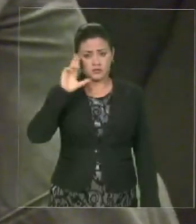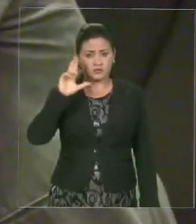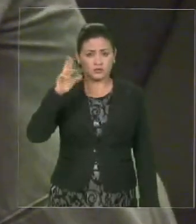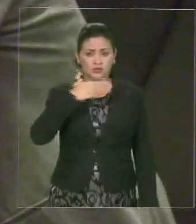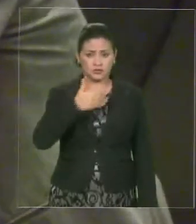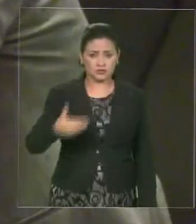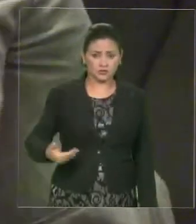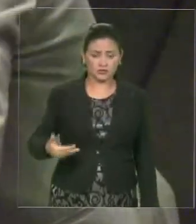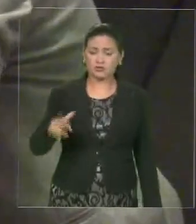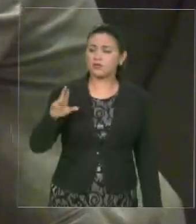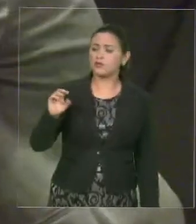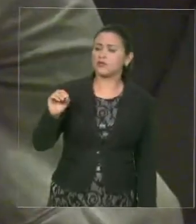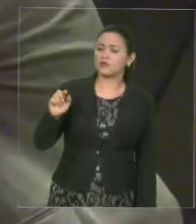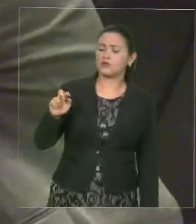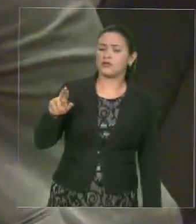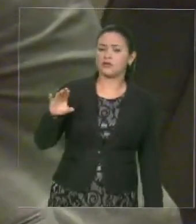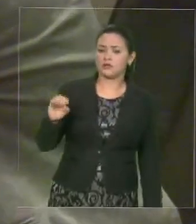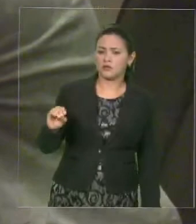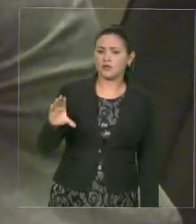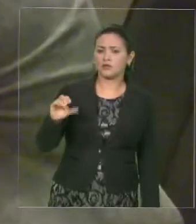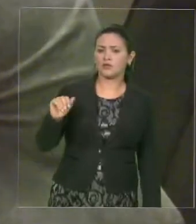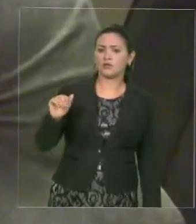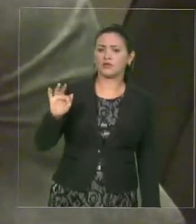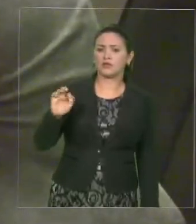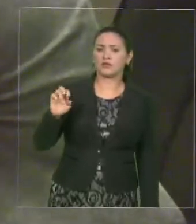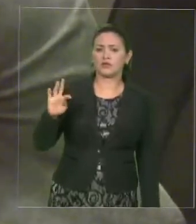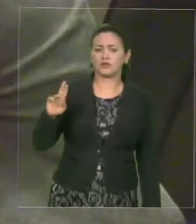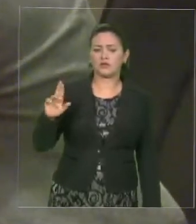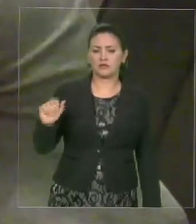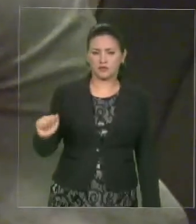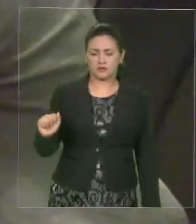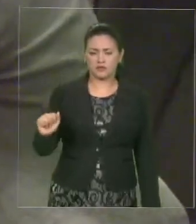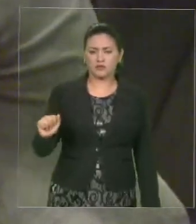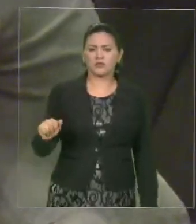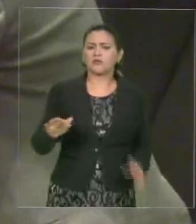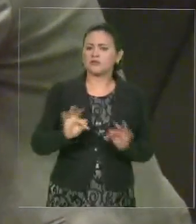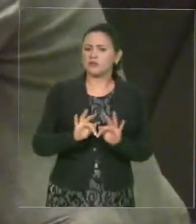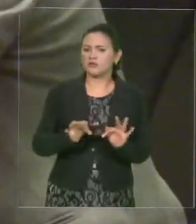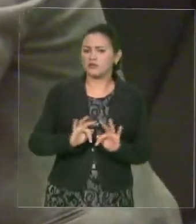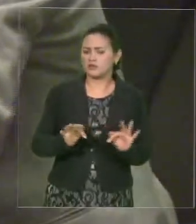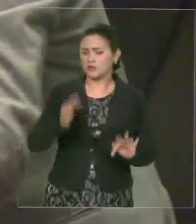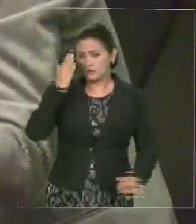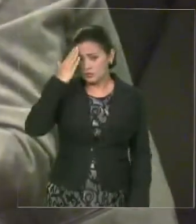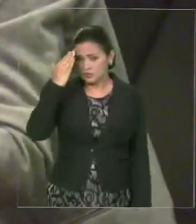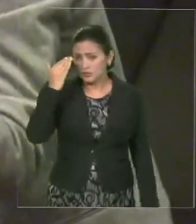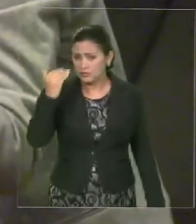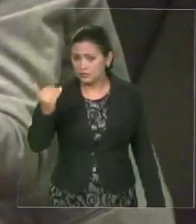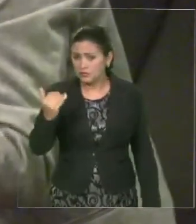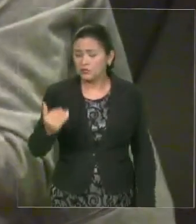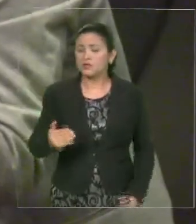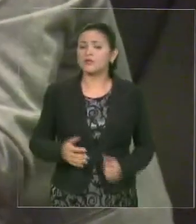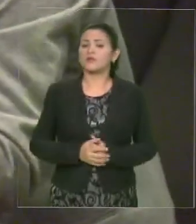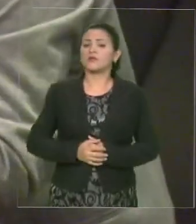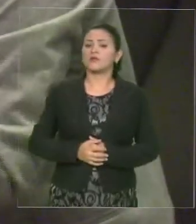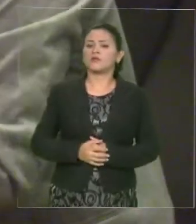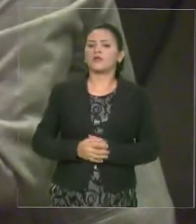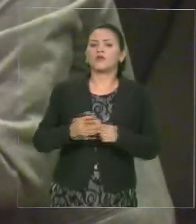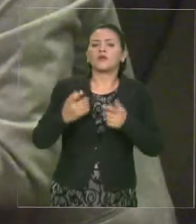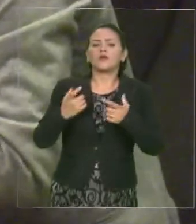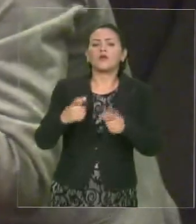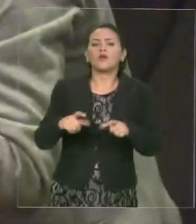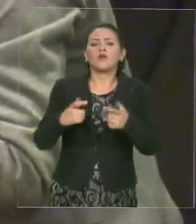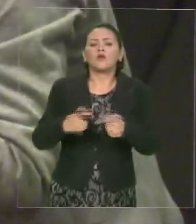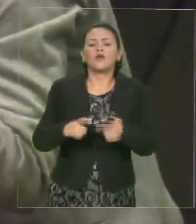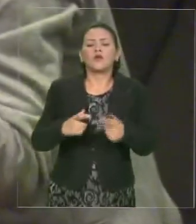Rogério Cafeteira, uma coisa muito simples, saber para onde vai essas motos niveladoras.